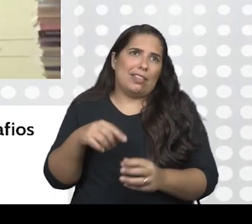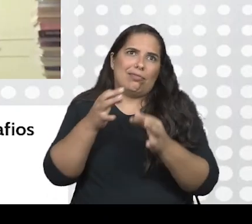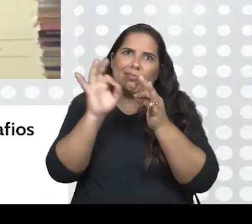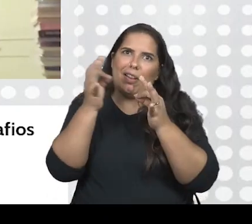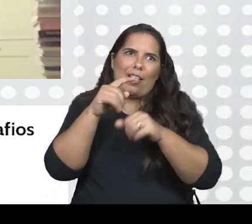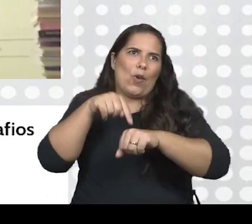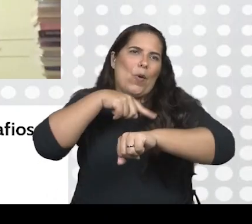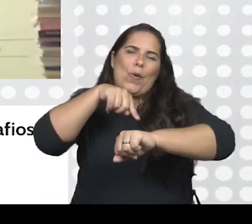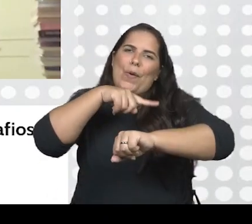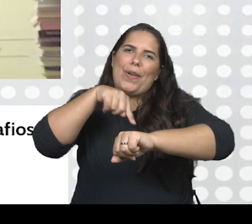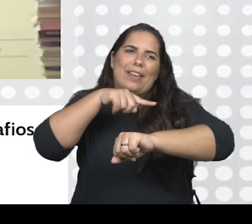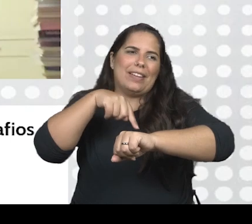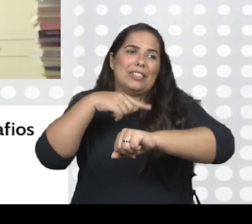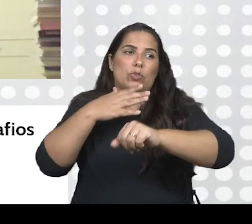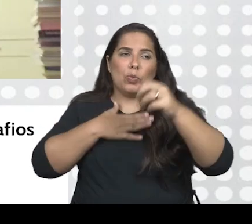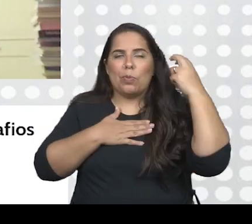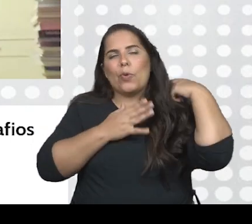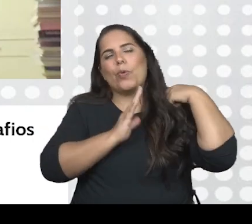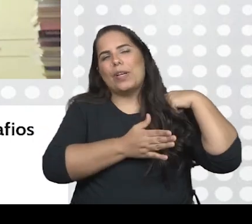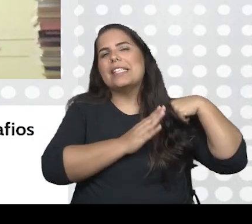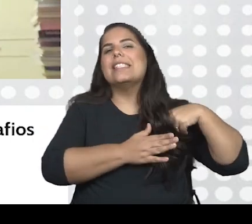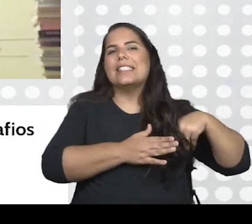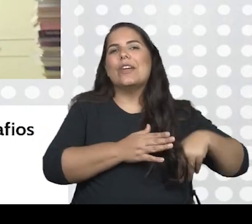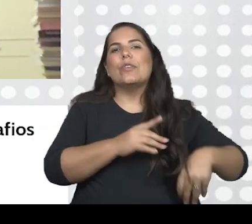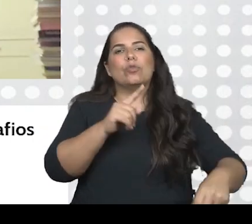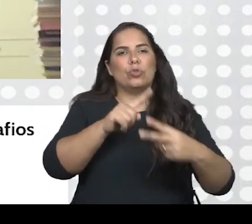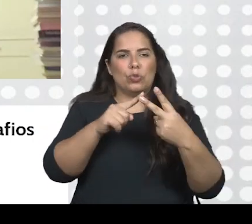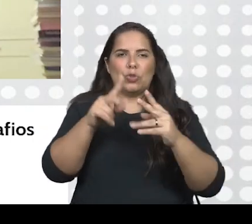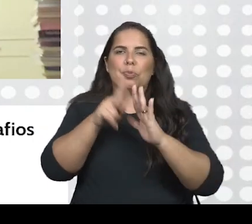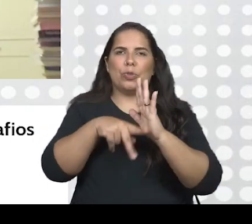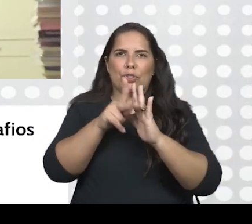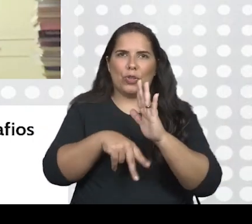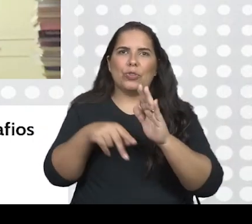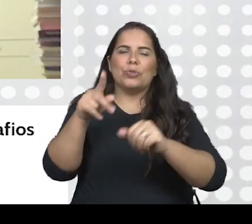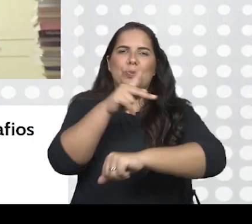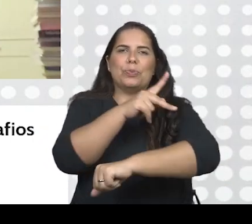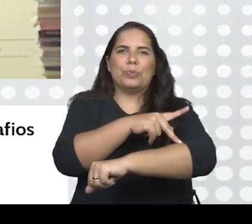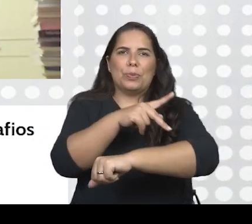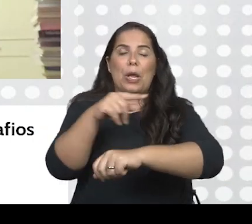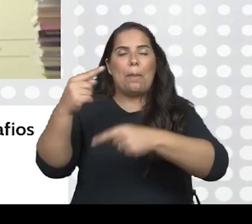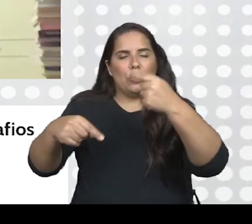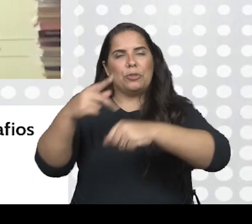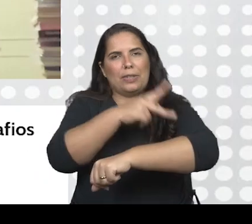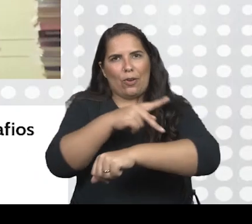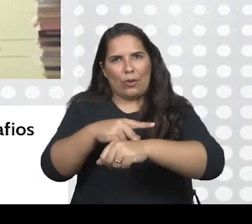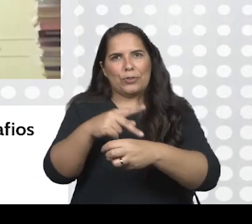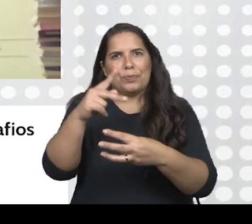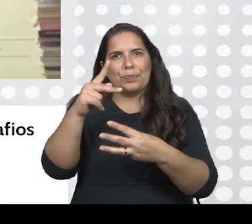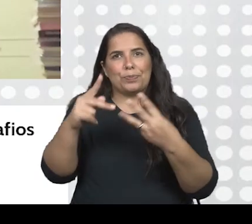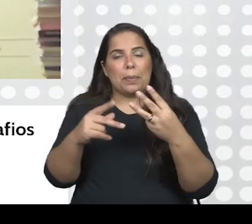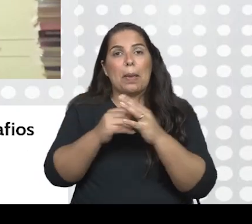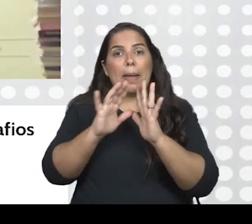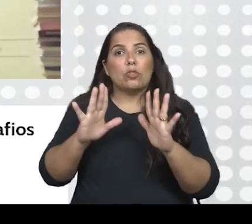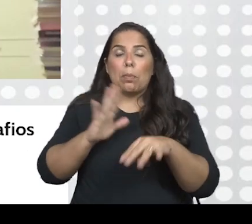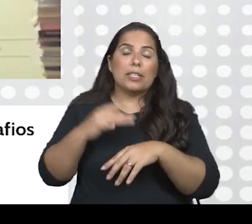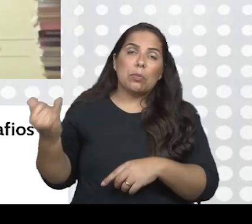horas falando, a partir do meu coração, dos 2 projetos políticos pedagógicos, mas o mais importante para mim é